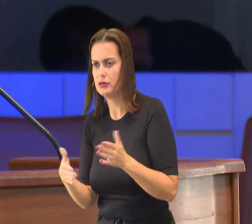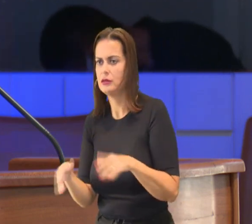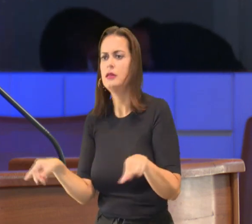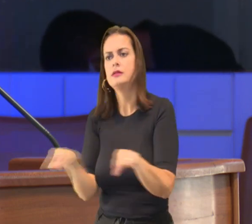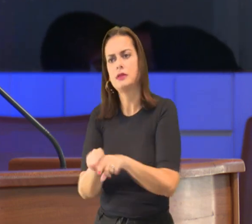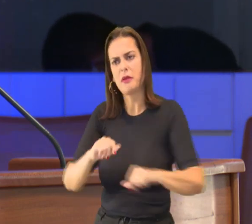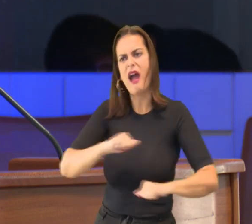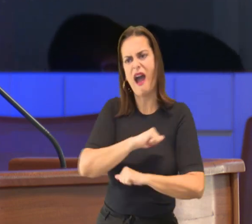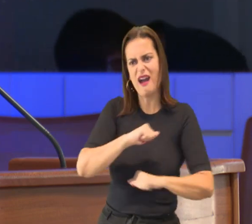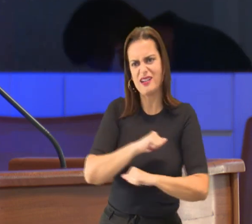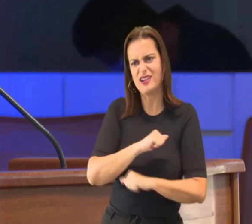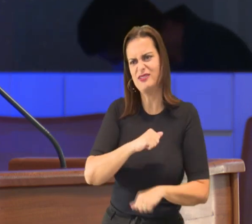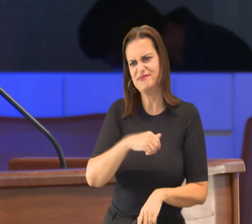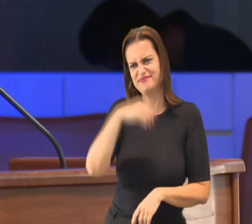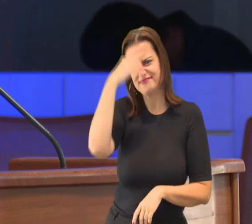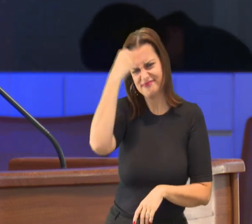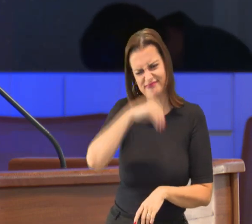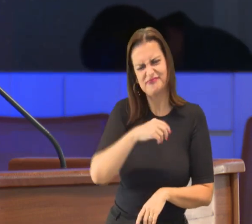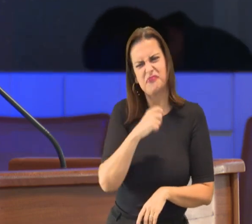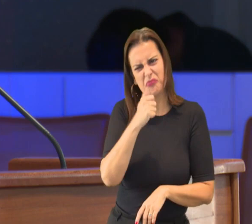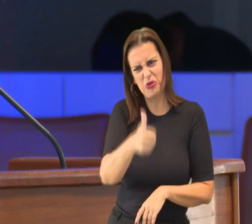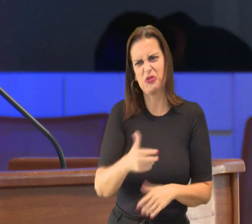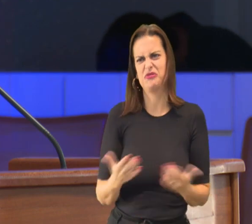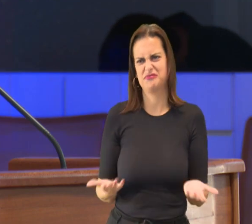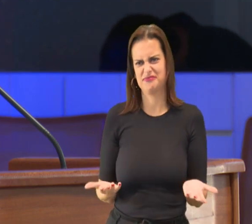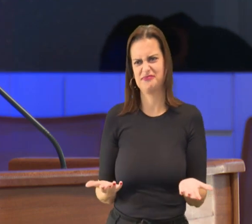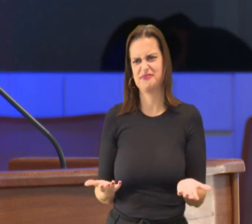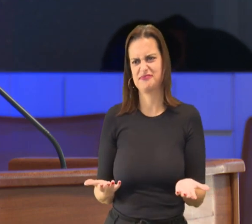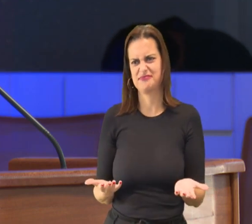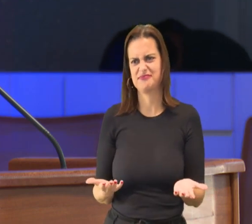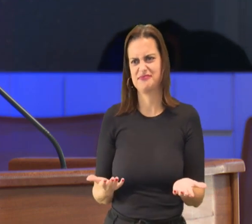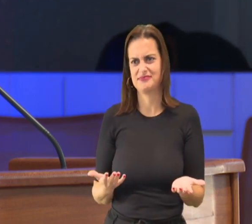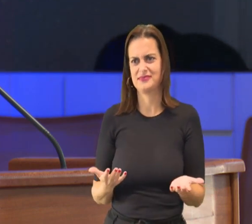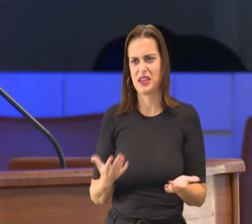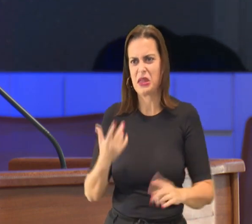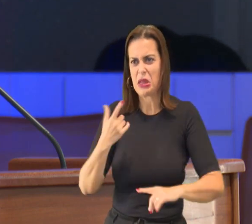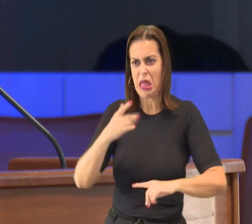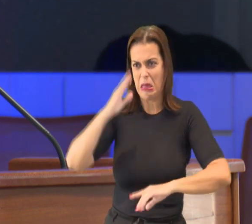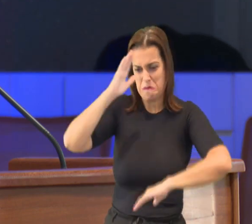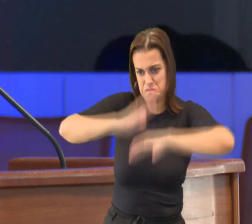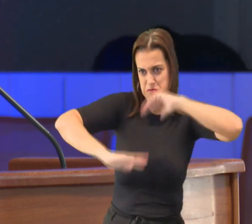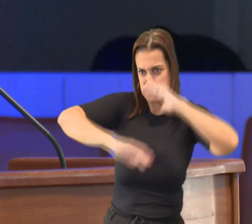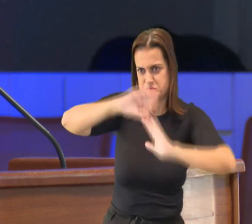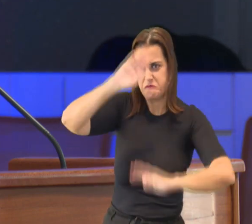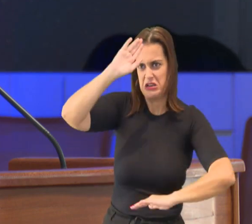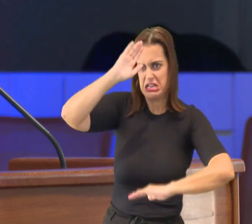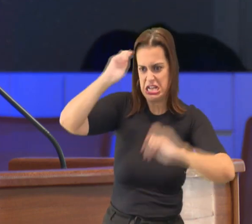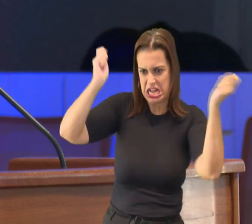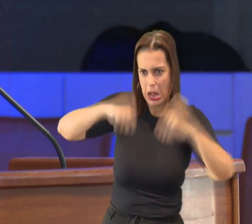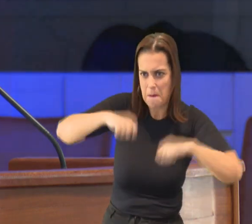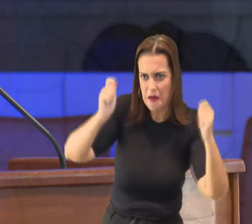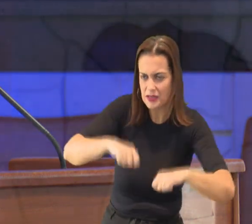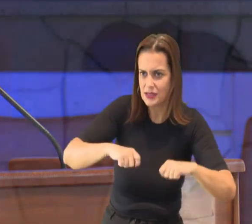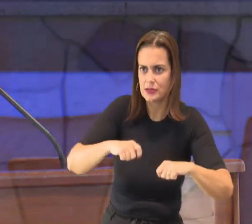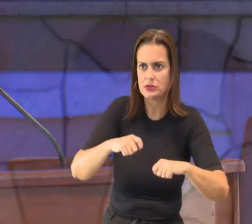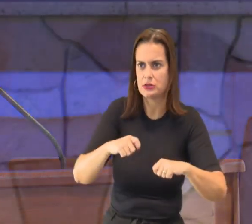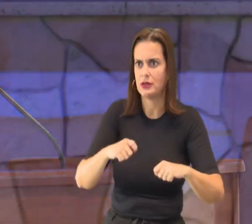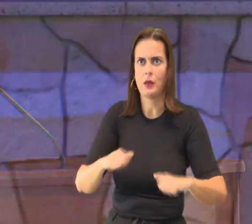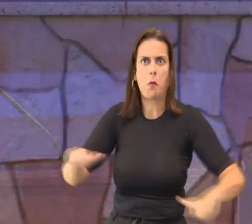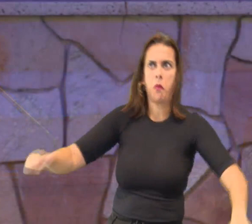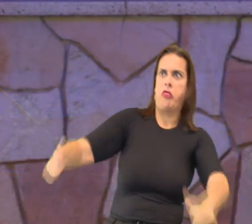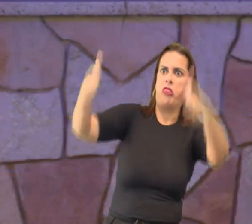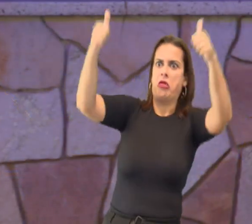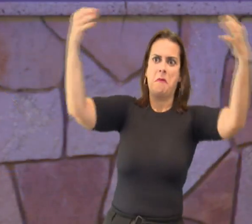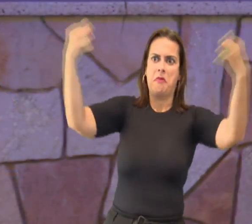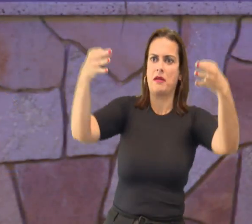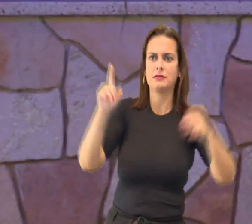deste sacerdote, que, do ponto de vista das suas habilidades e das suas capacitações, ele não era uma pessoa tão